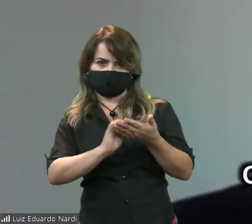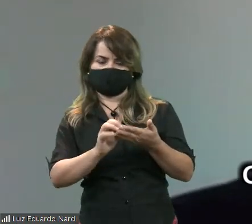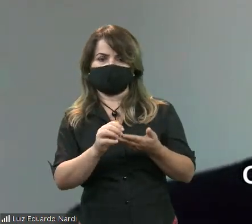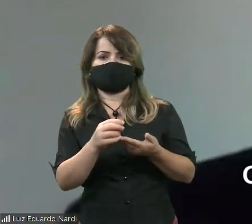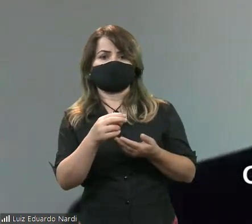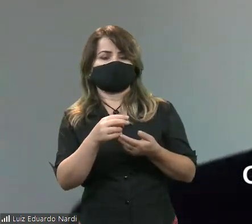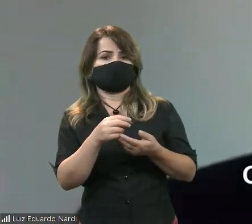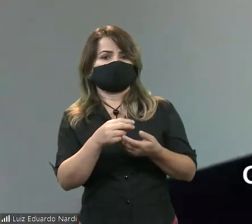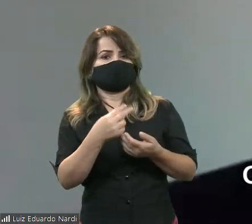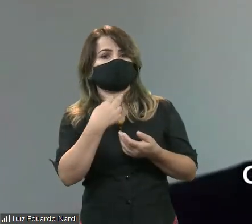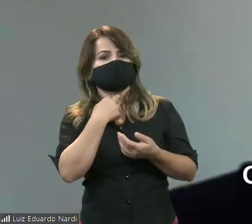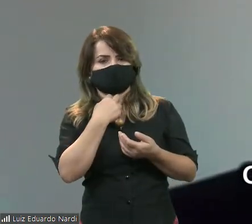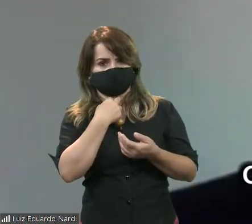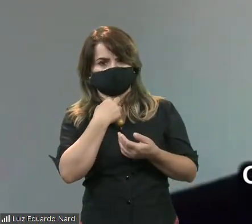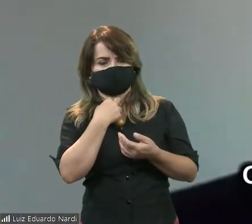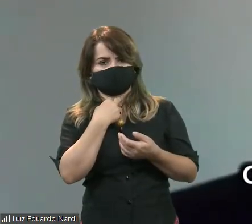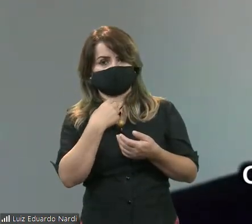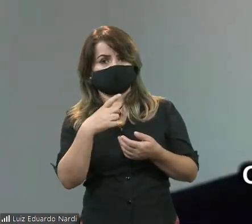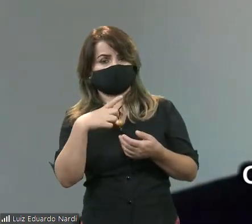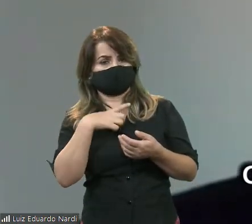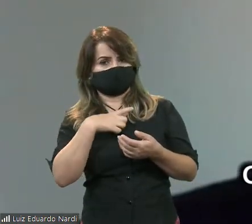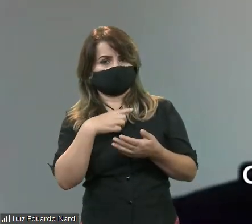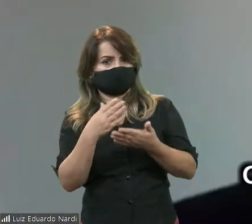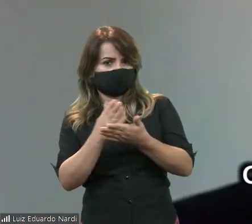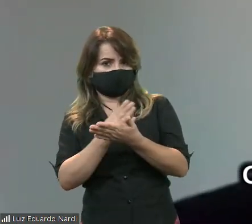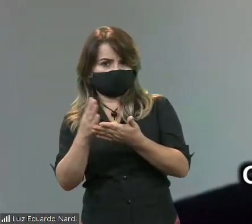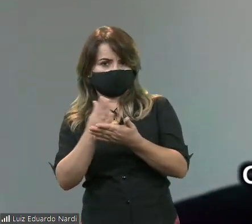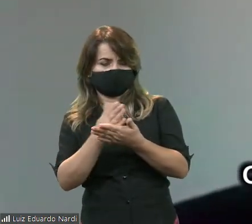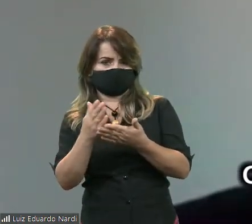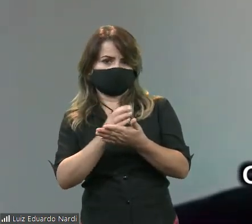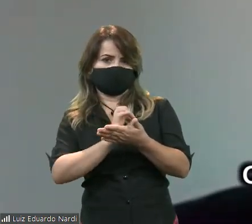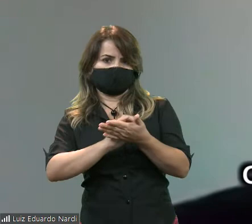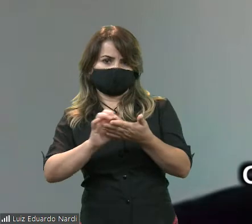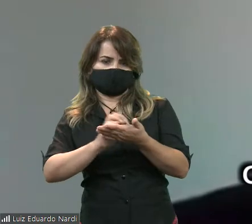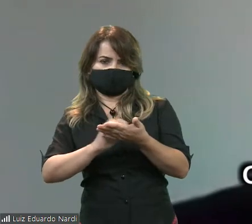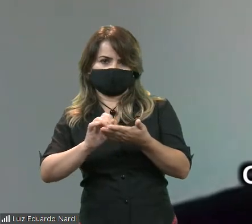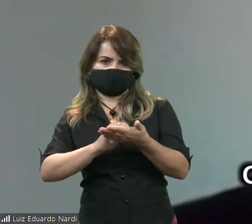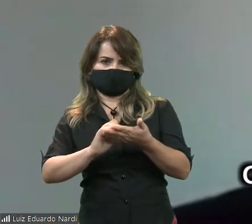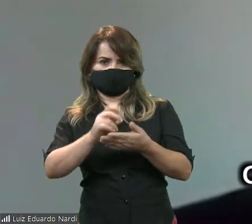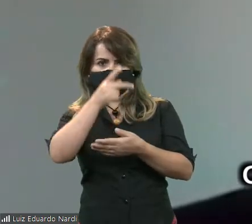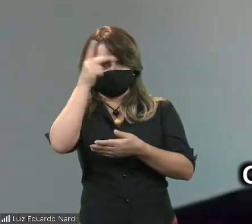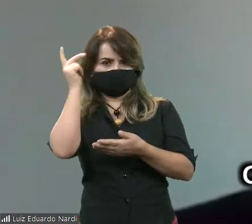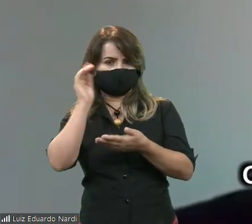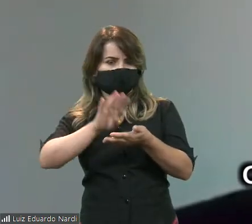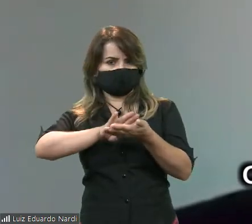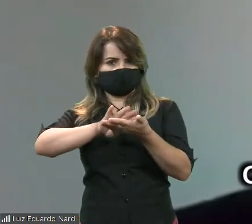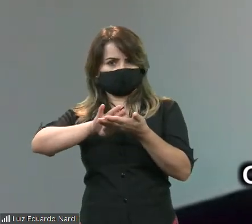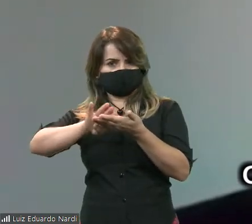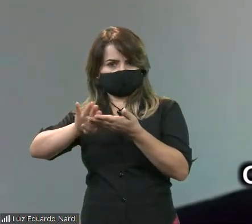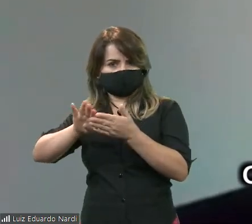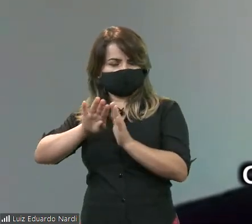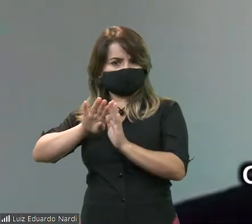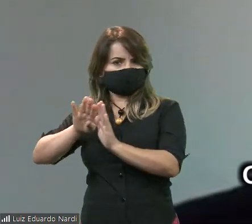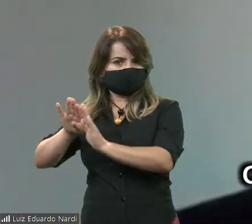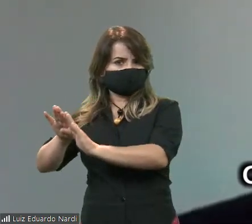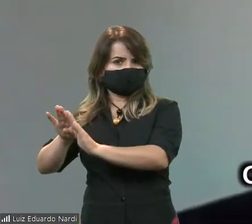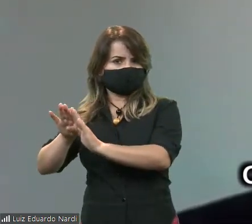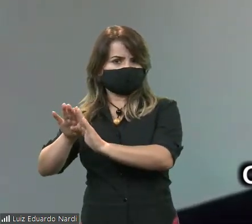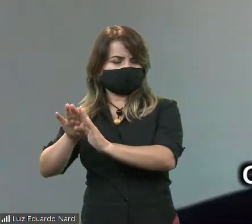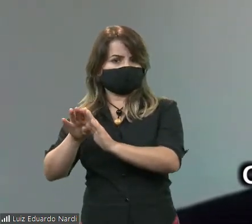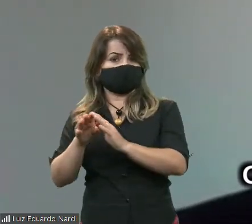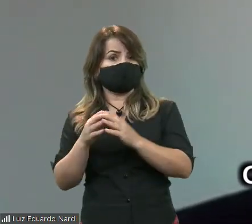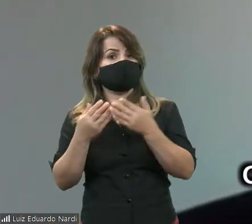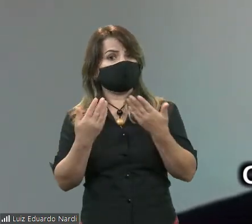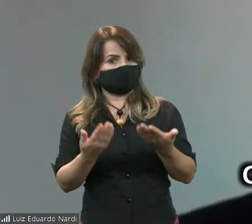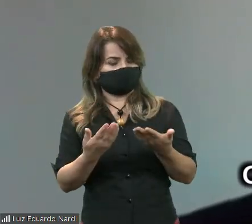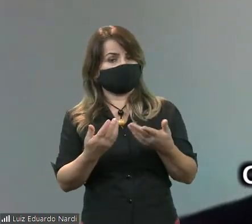O secretário, de certa forma, está sendo colocado de lado naquilo que lhe diz respeito.